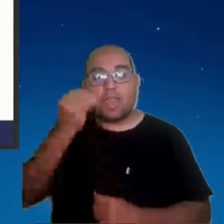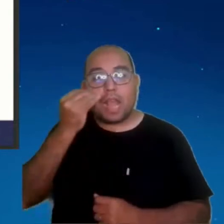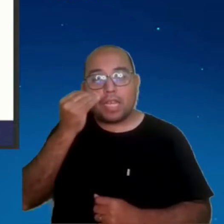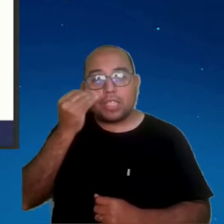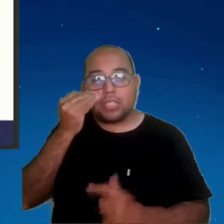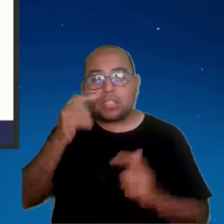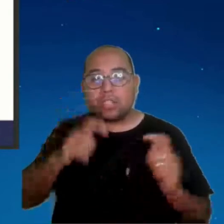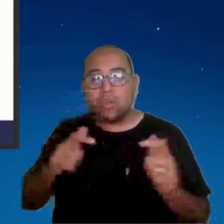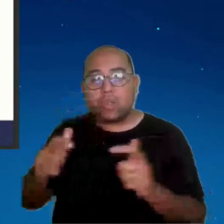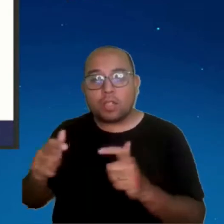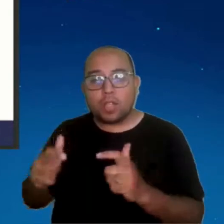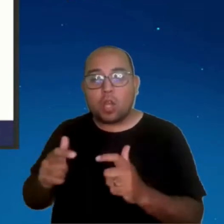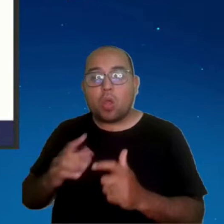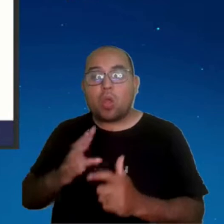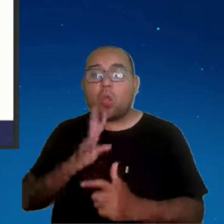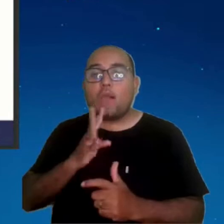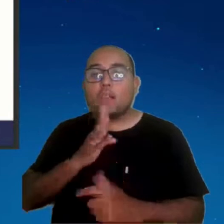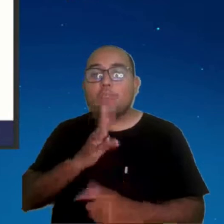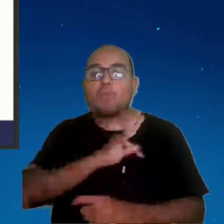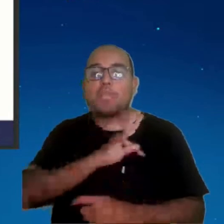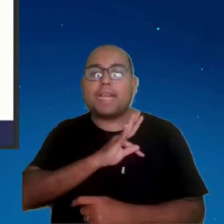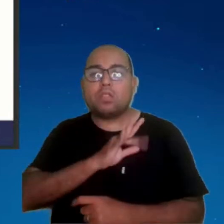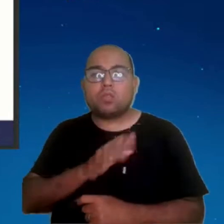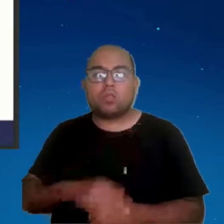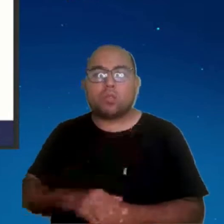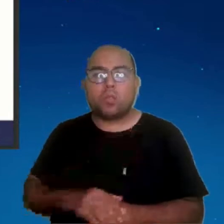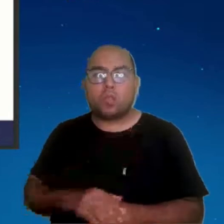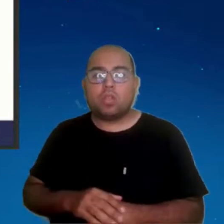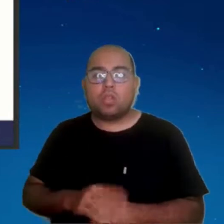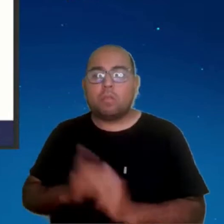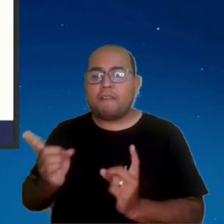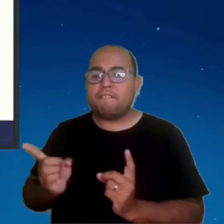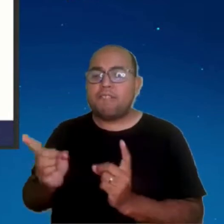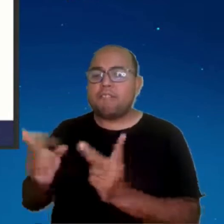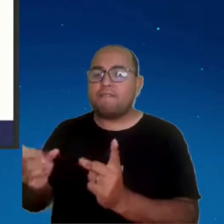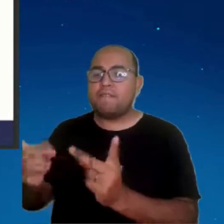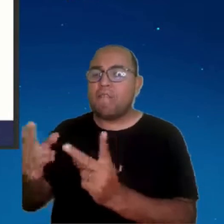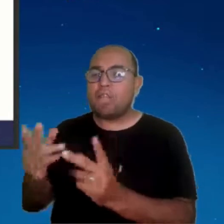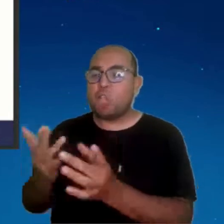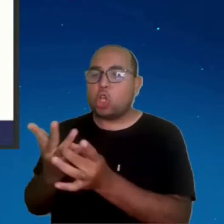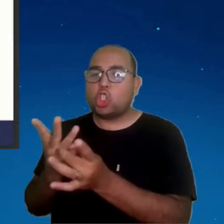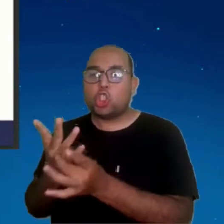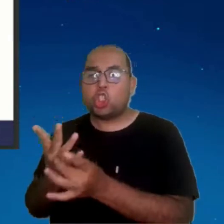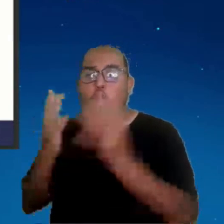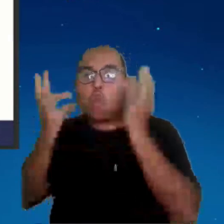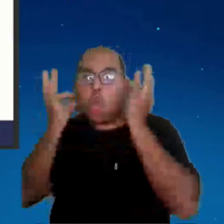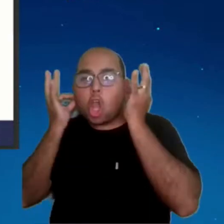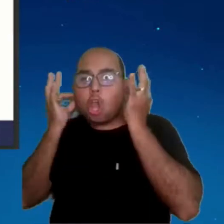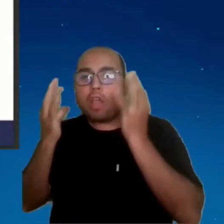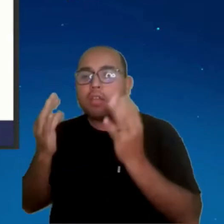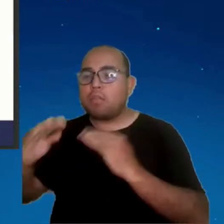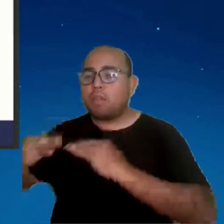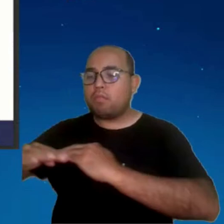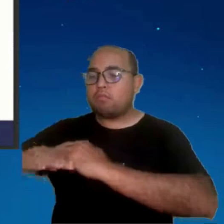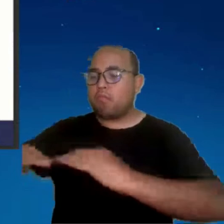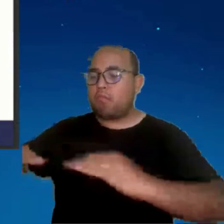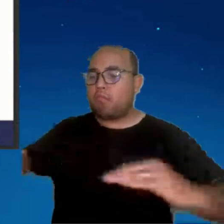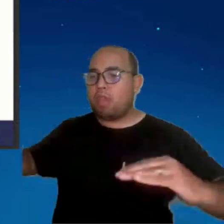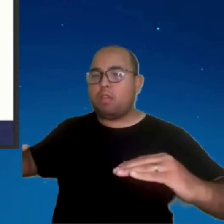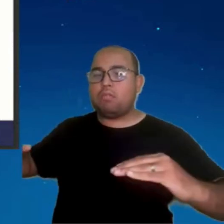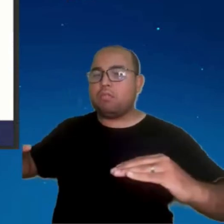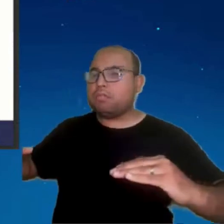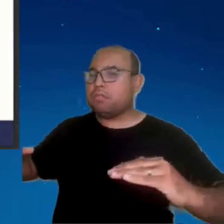situacionais e conhecimento técnico. Como é que uma pessoa vai vender a joia se existe uma mesa entre a gente? Como é que eu vou